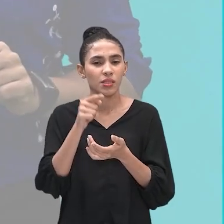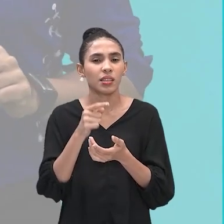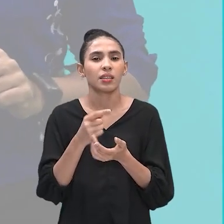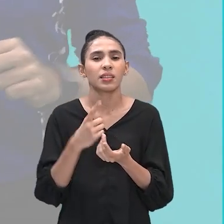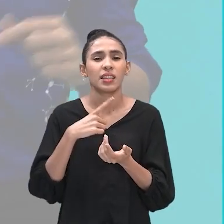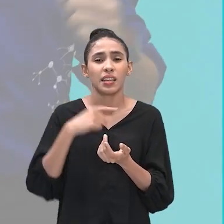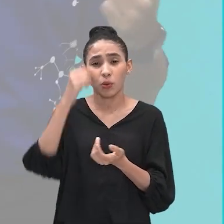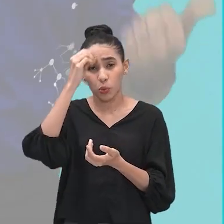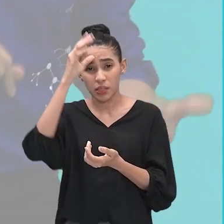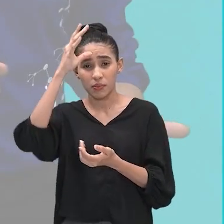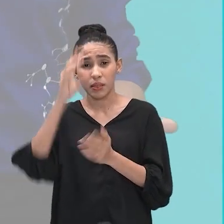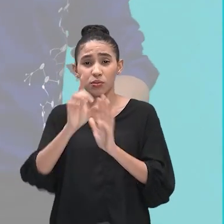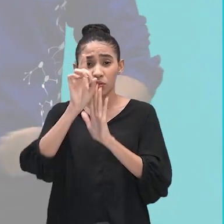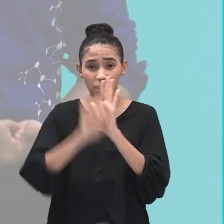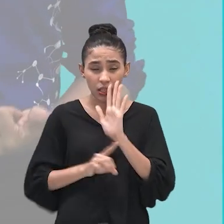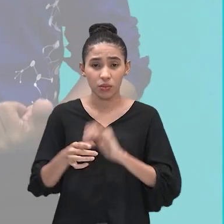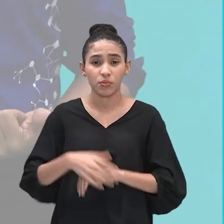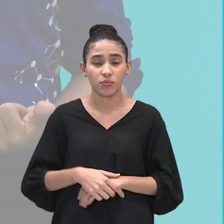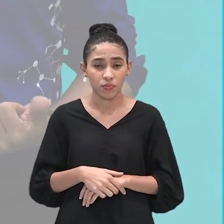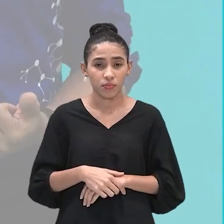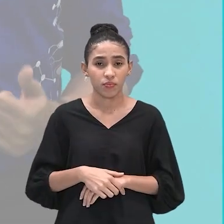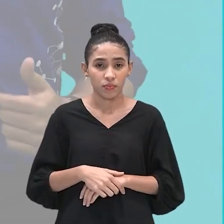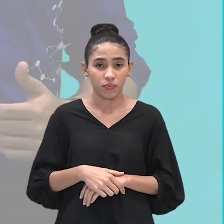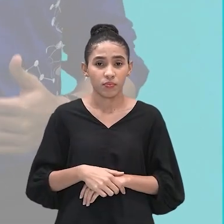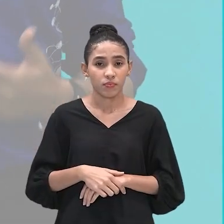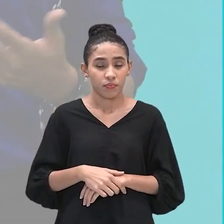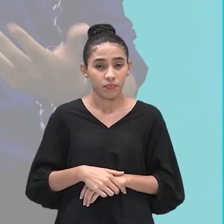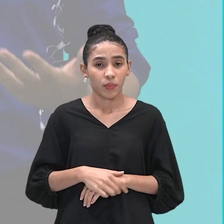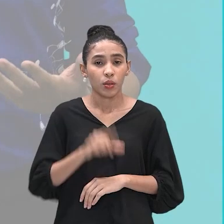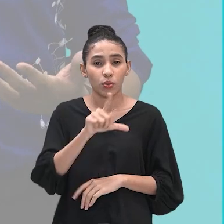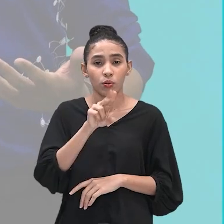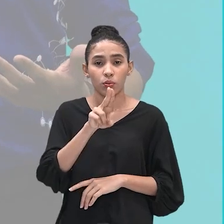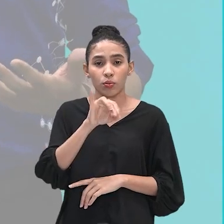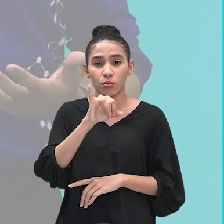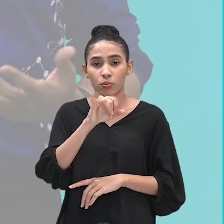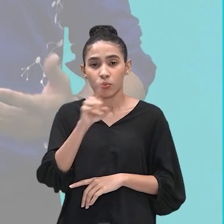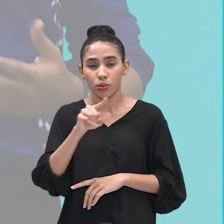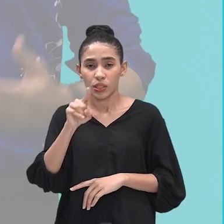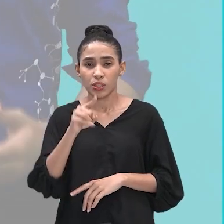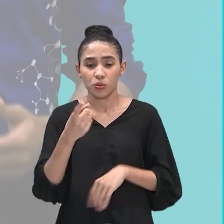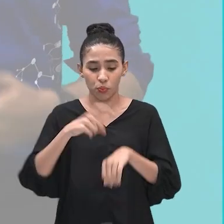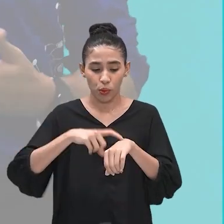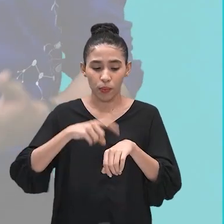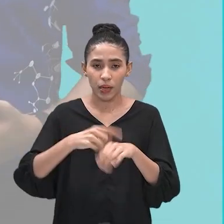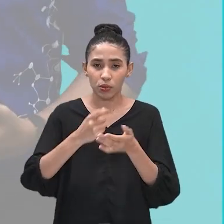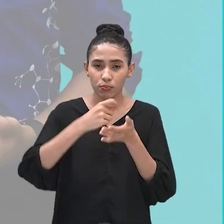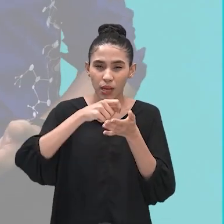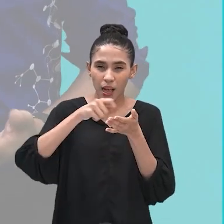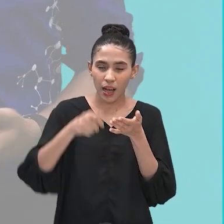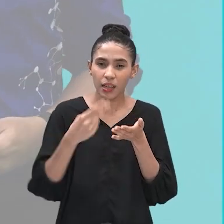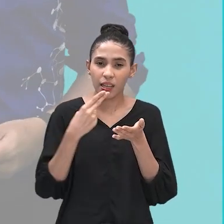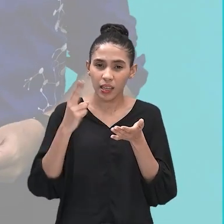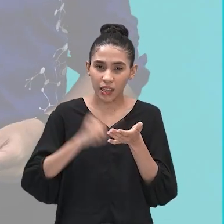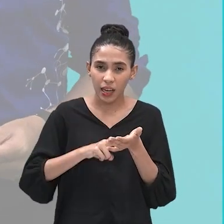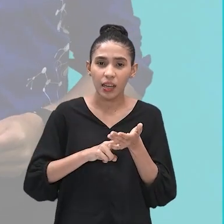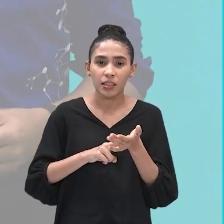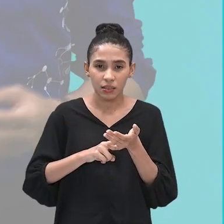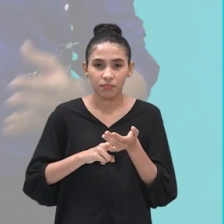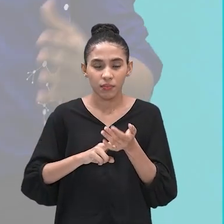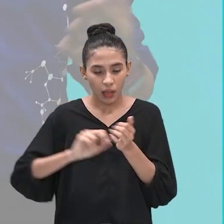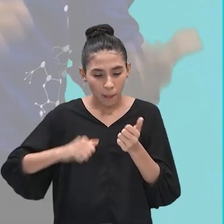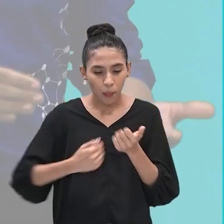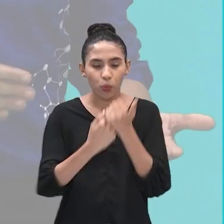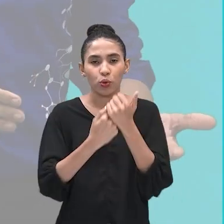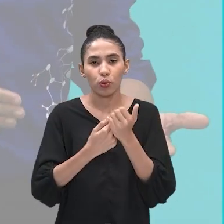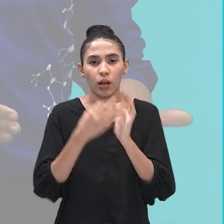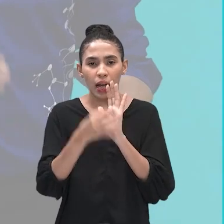muito importante. Ele também fez isso, né? Ele apresentou ali argumentos que reforçaram essa insatisfação.